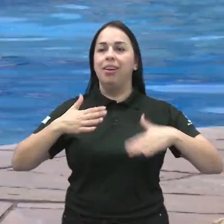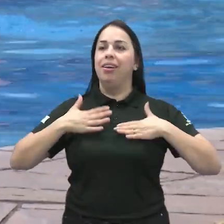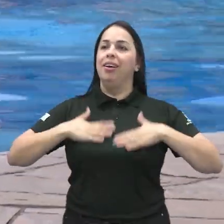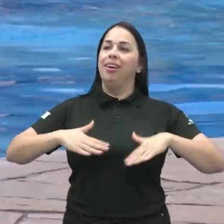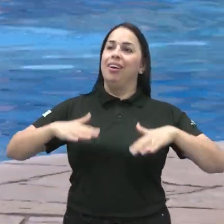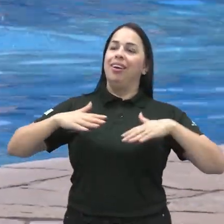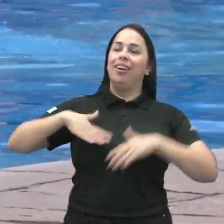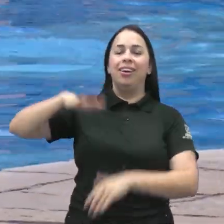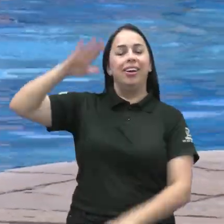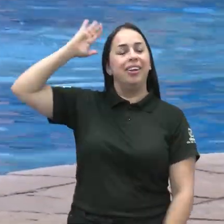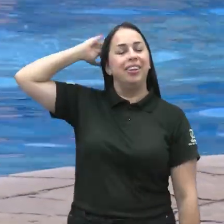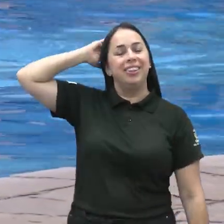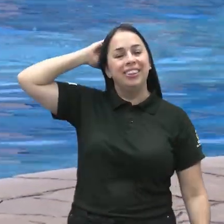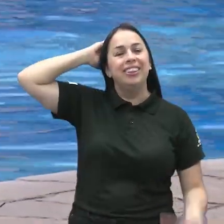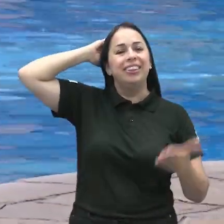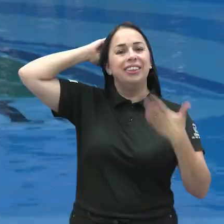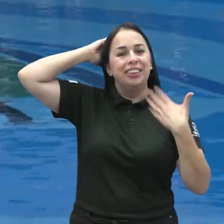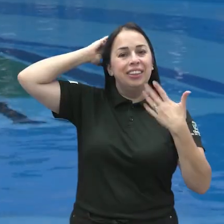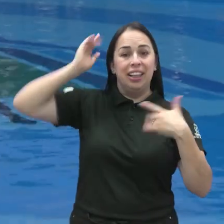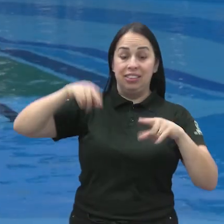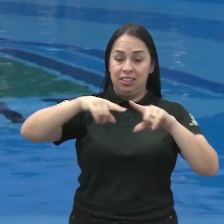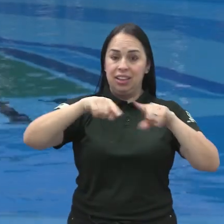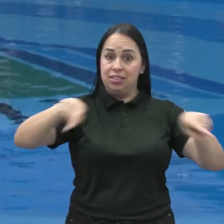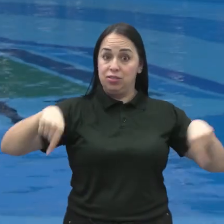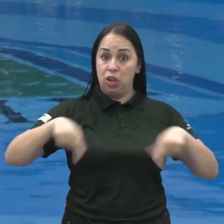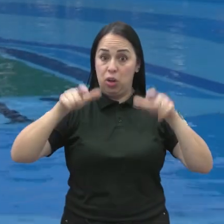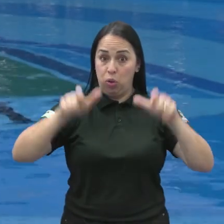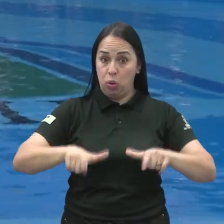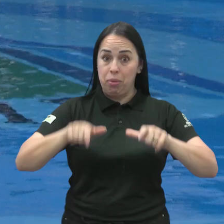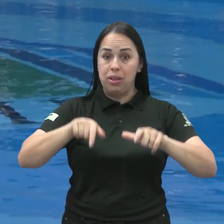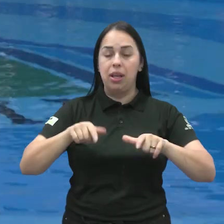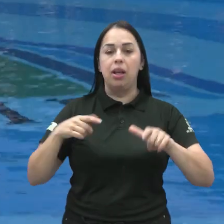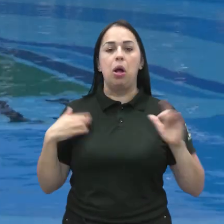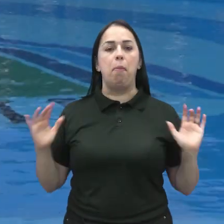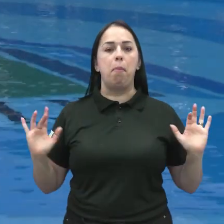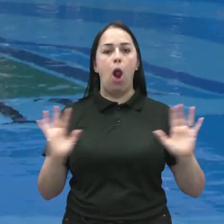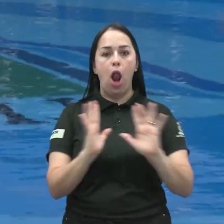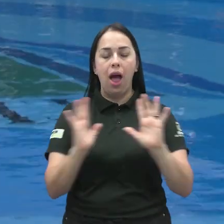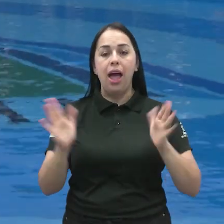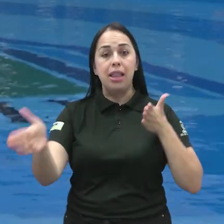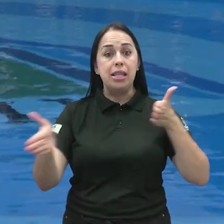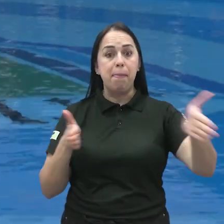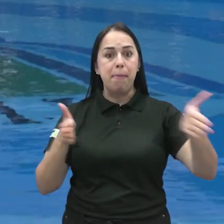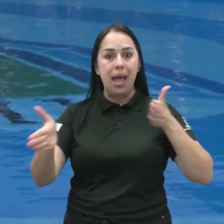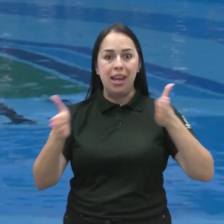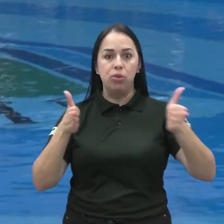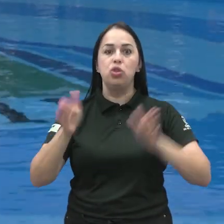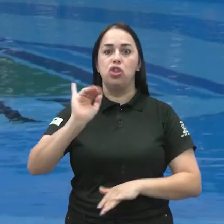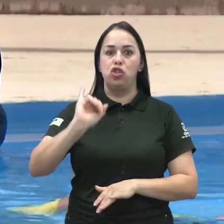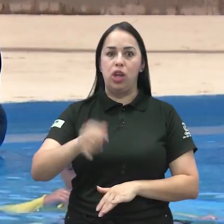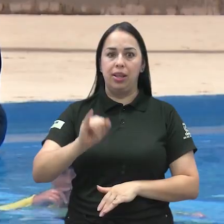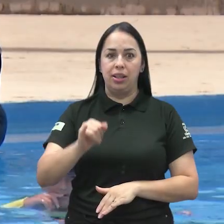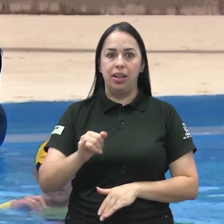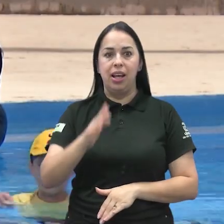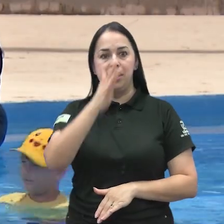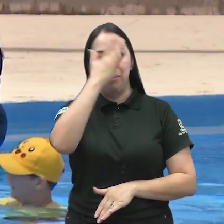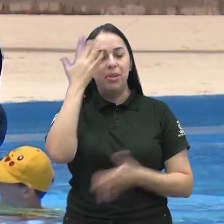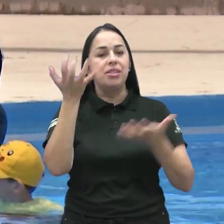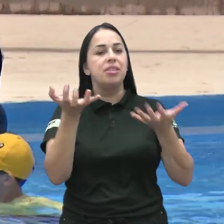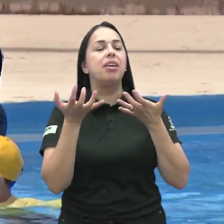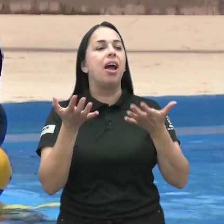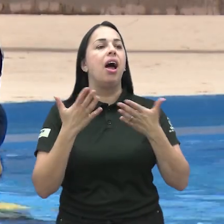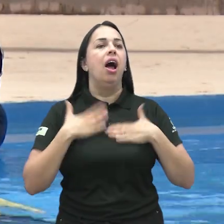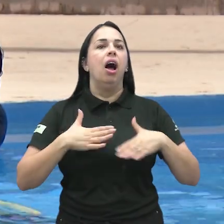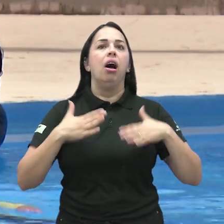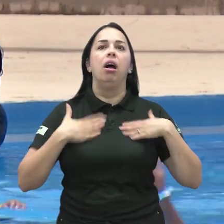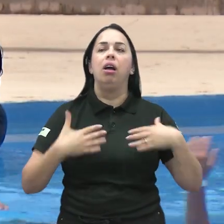para refrescar um pouco nesse verão. Nesse clube, em São José, o maior movimento do ano acontece em janeiro. Todos à procura